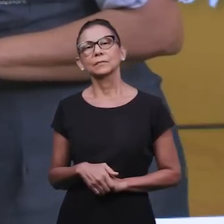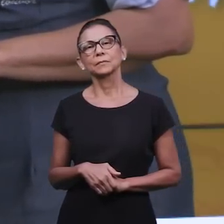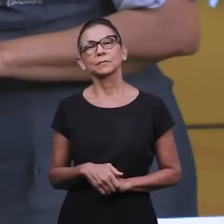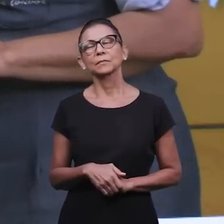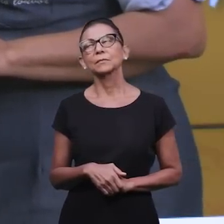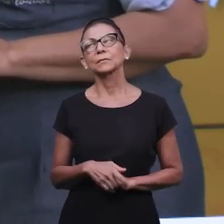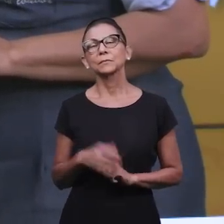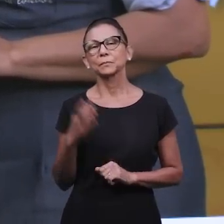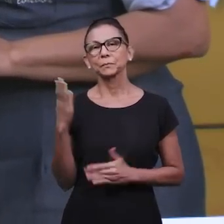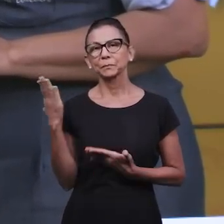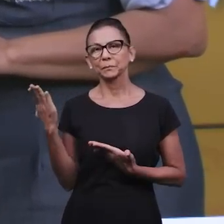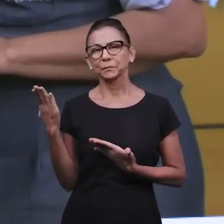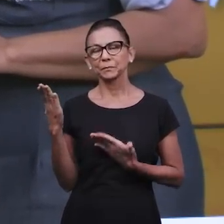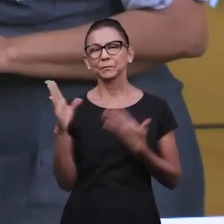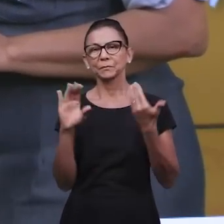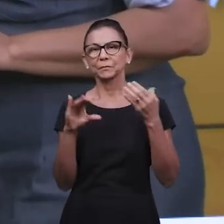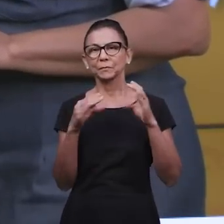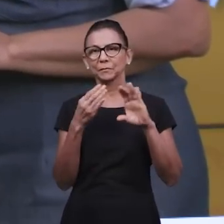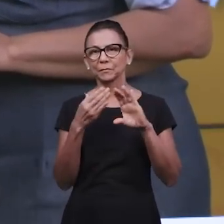Si,